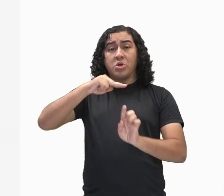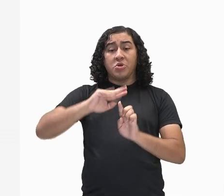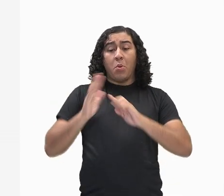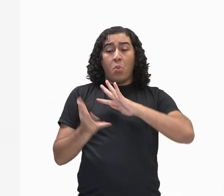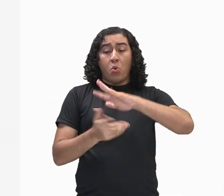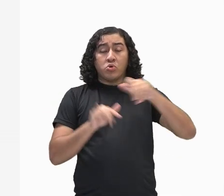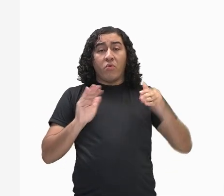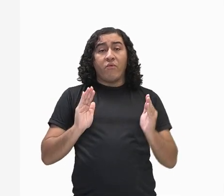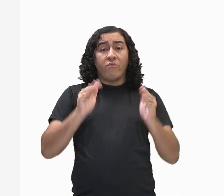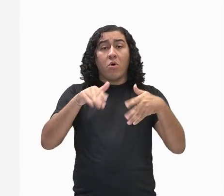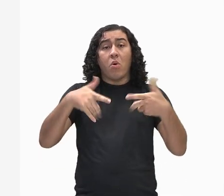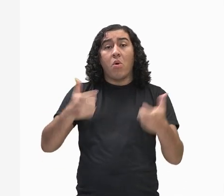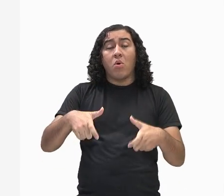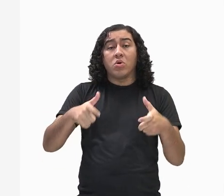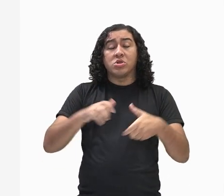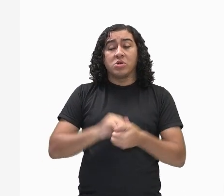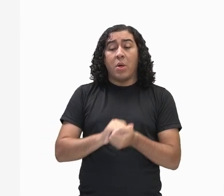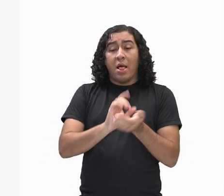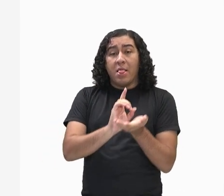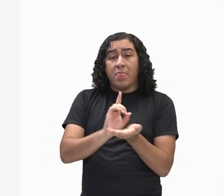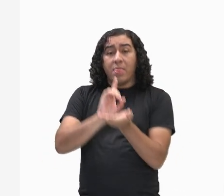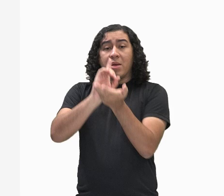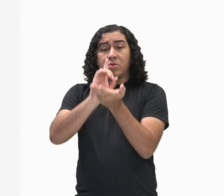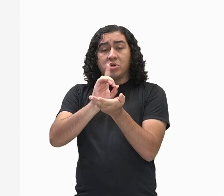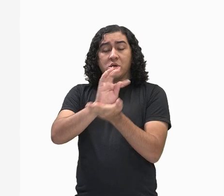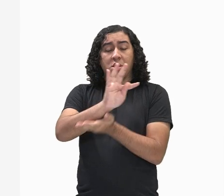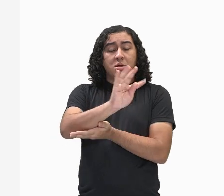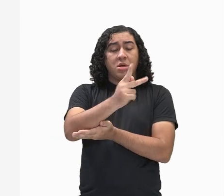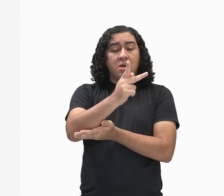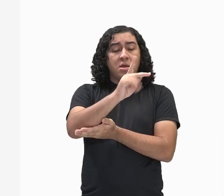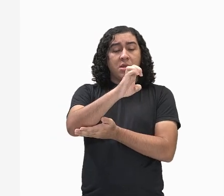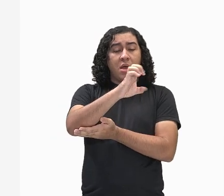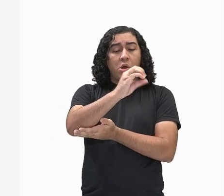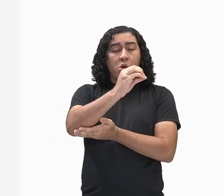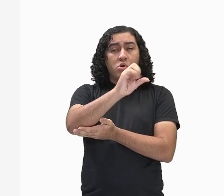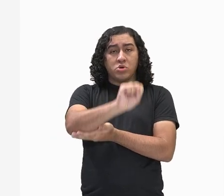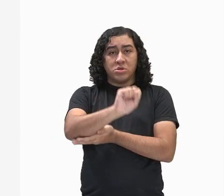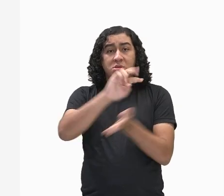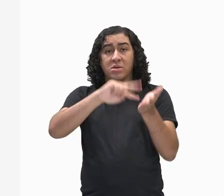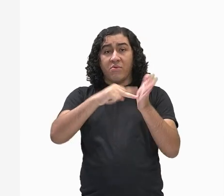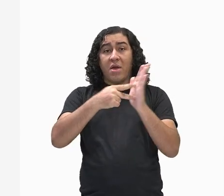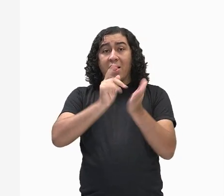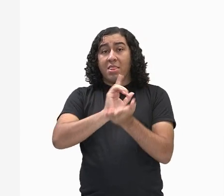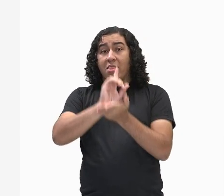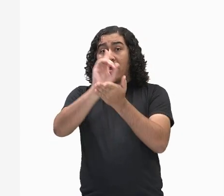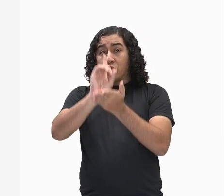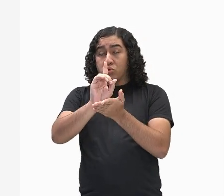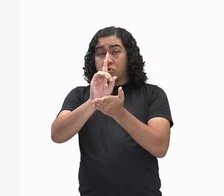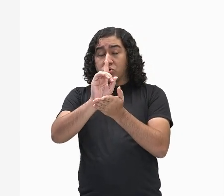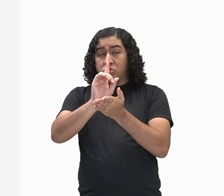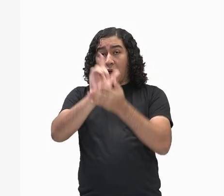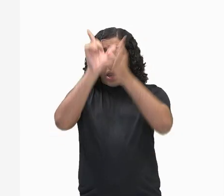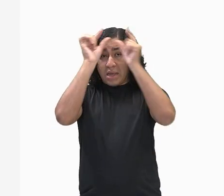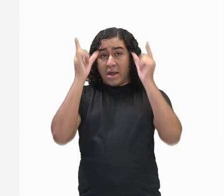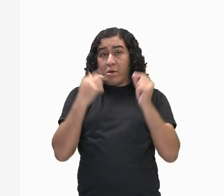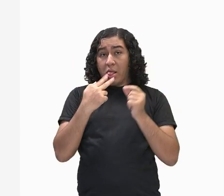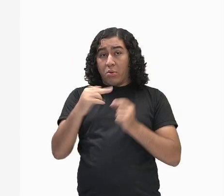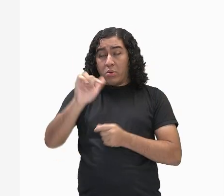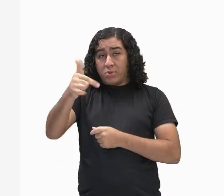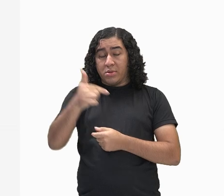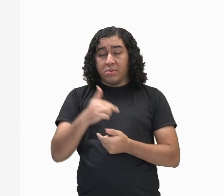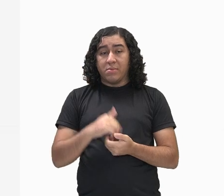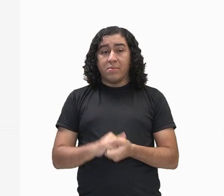em Deus. Theos quer dizer, no grego, Deus, né? E kentro, que quer dizer